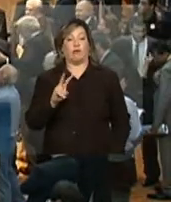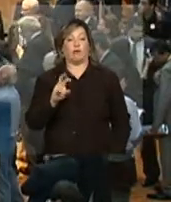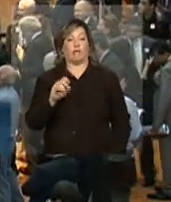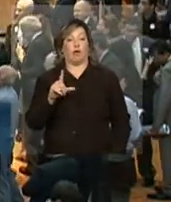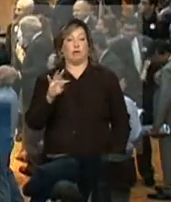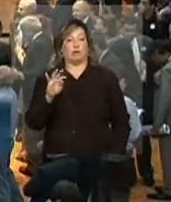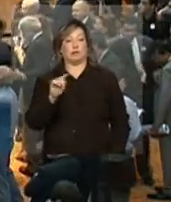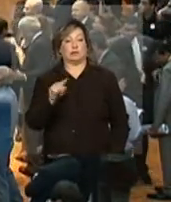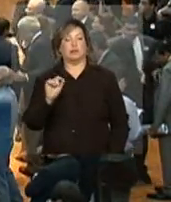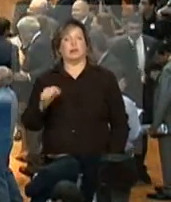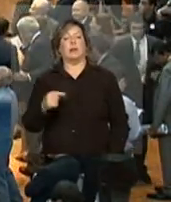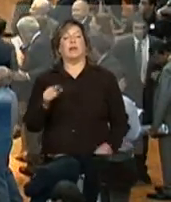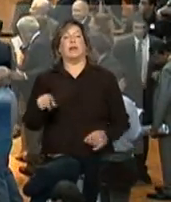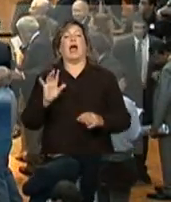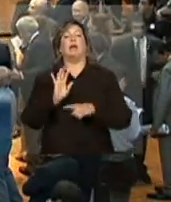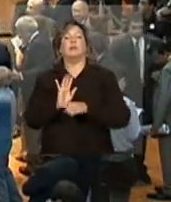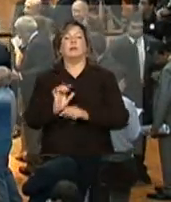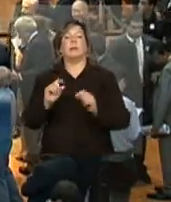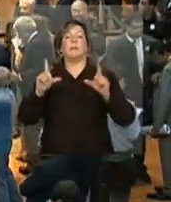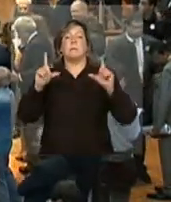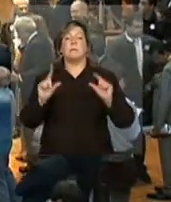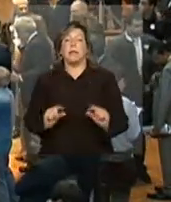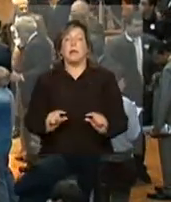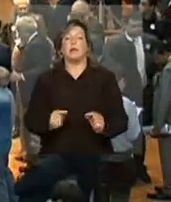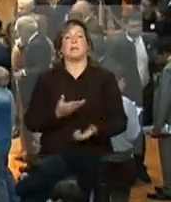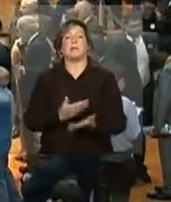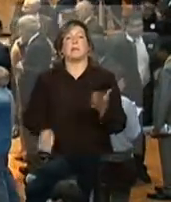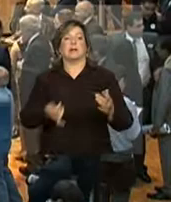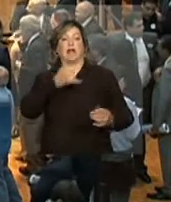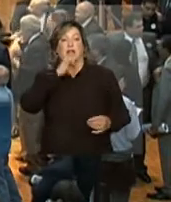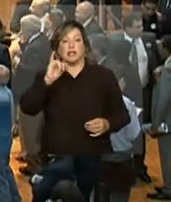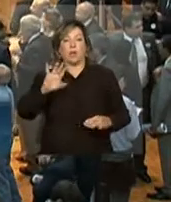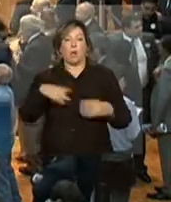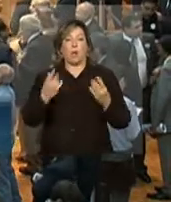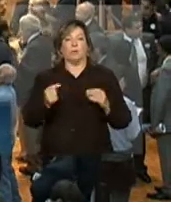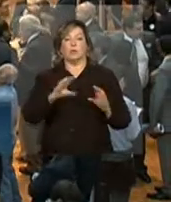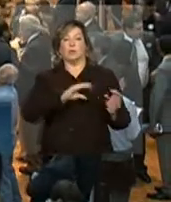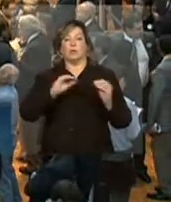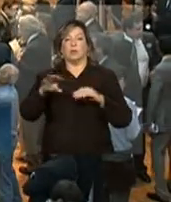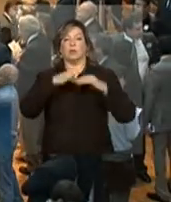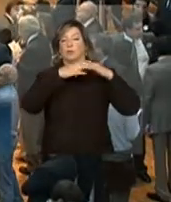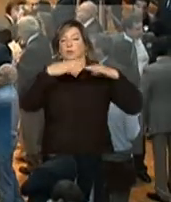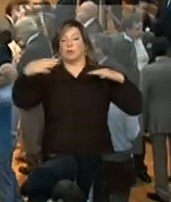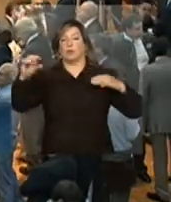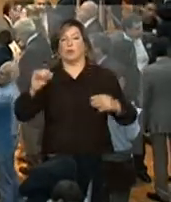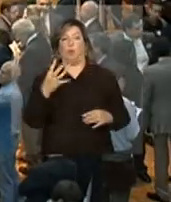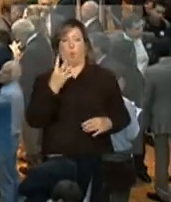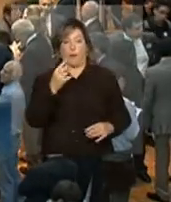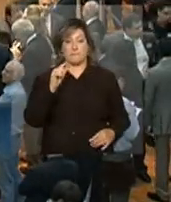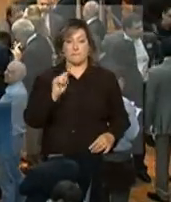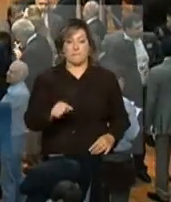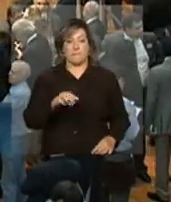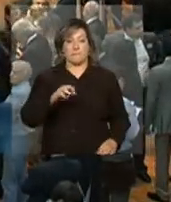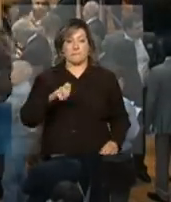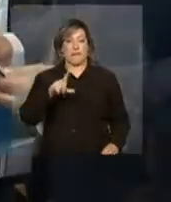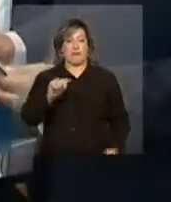perda de energia durante o transporte e ela então terá a capacidade de transmissão de 4.000